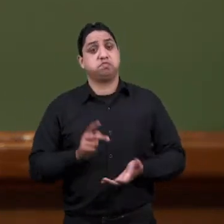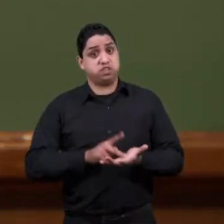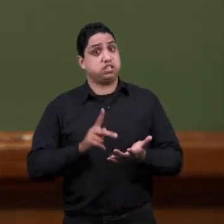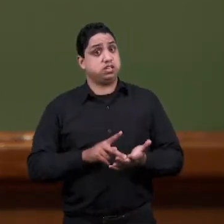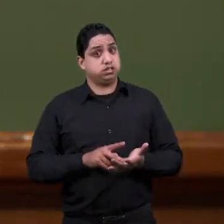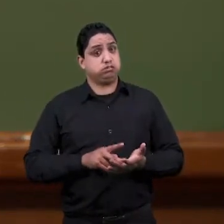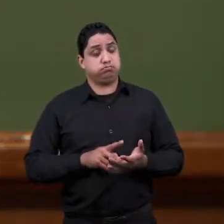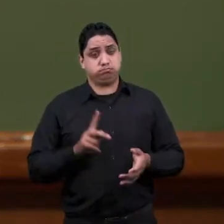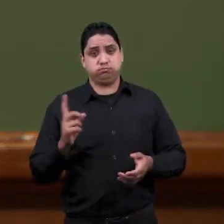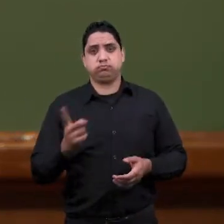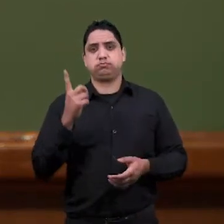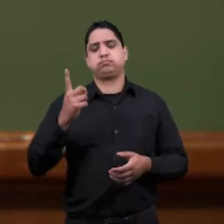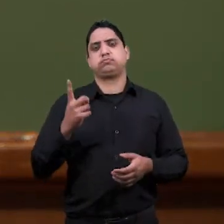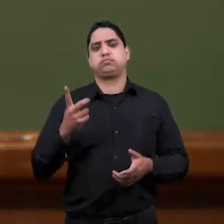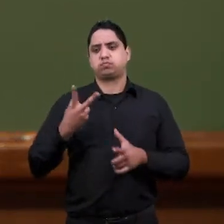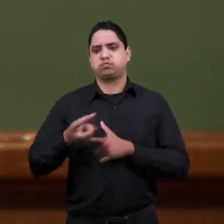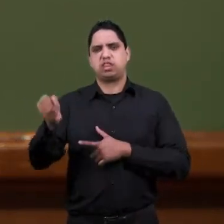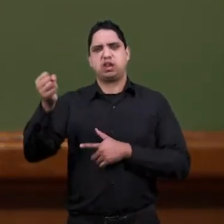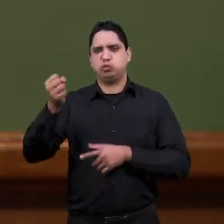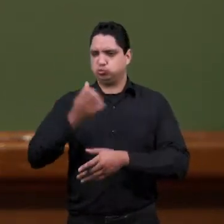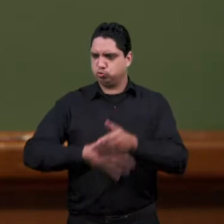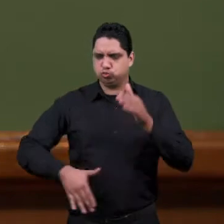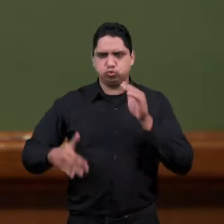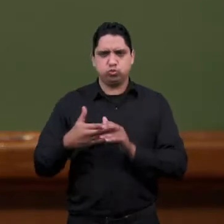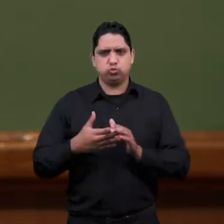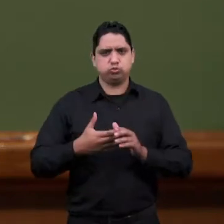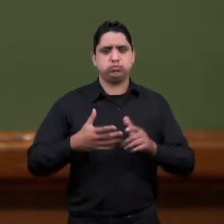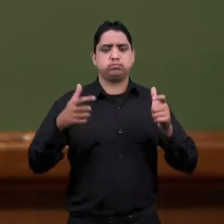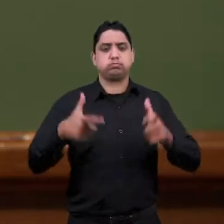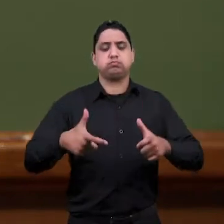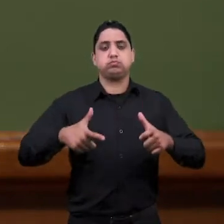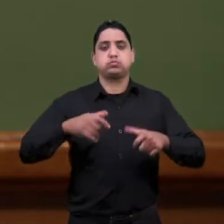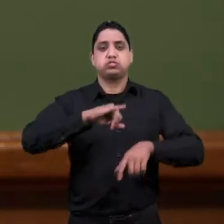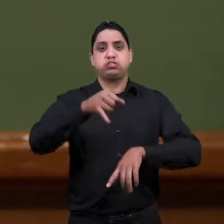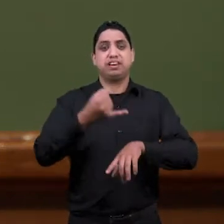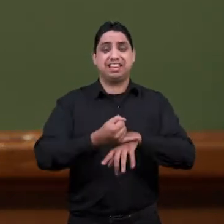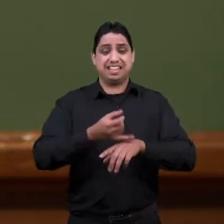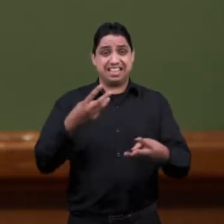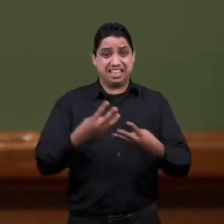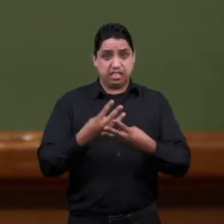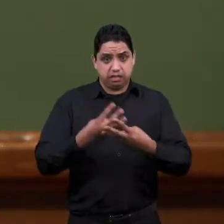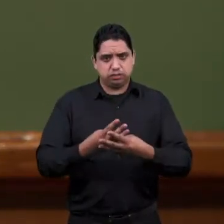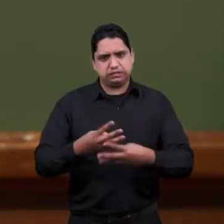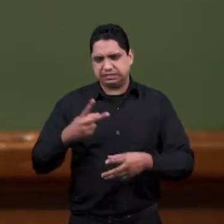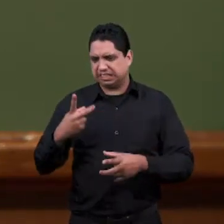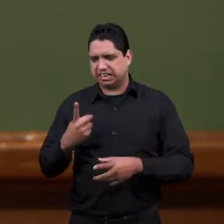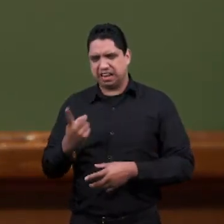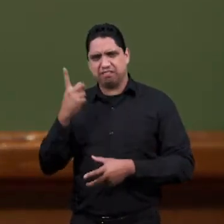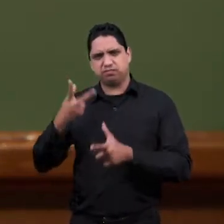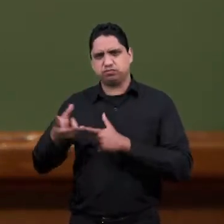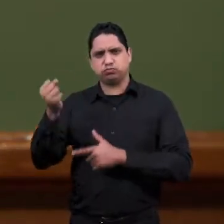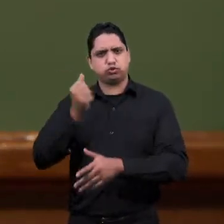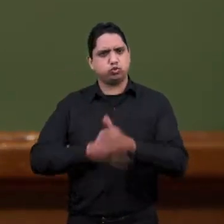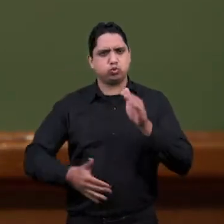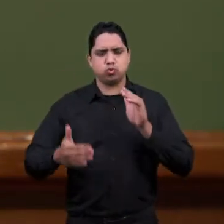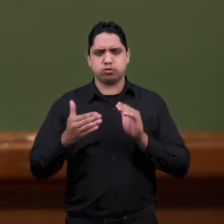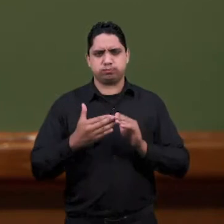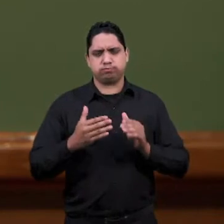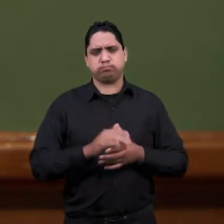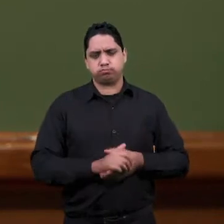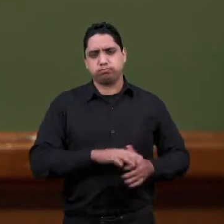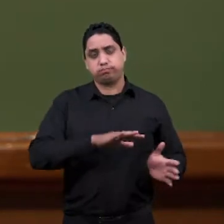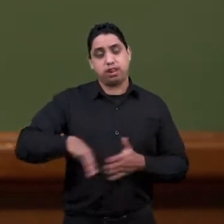Israel, Davi foi aquele que conquistou todas as fronteiras do reino de Israel. Isso foi muito bem colocado pelo nosso irmão. E a